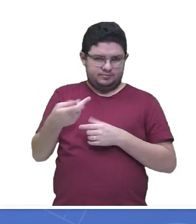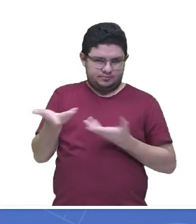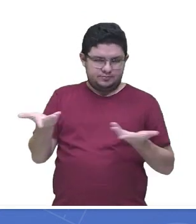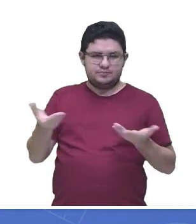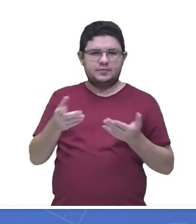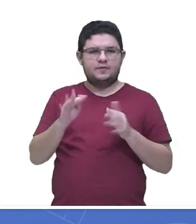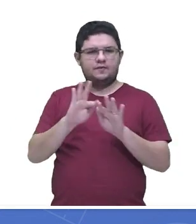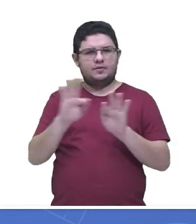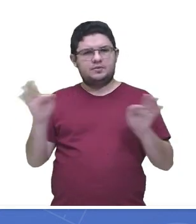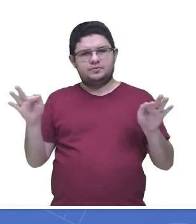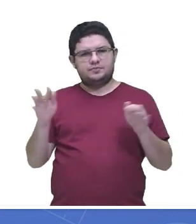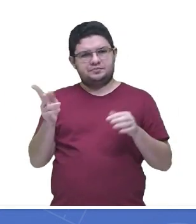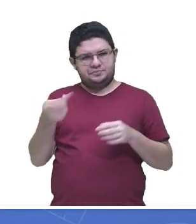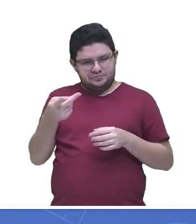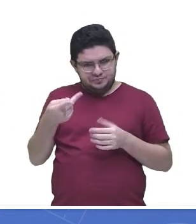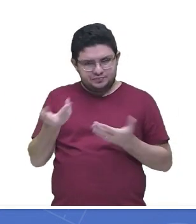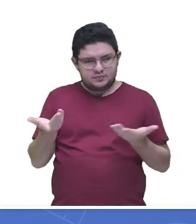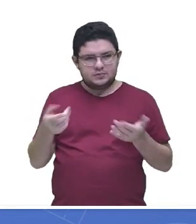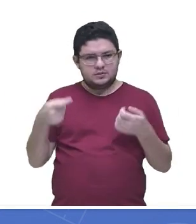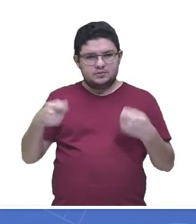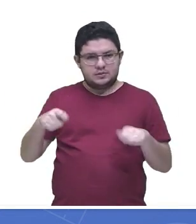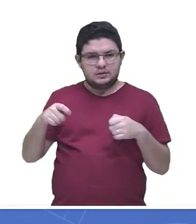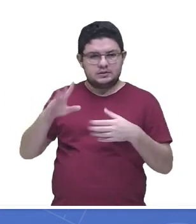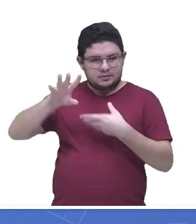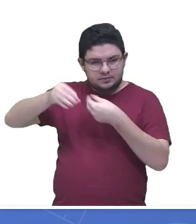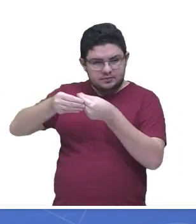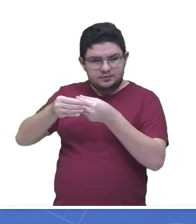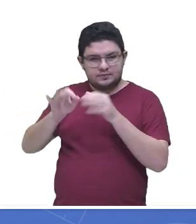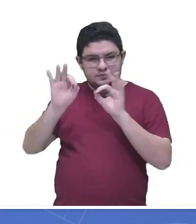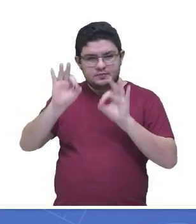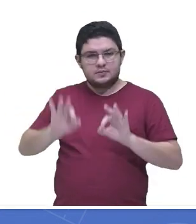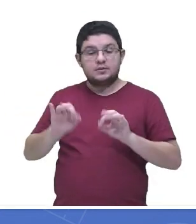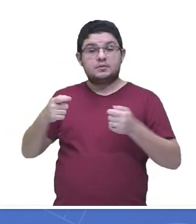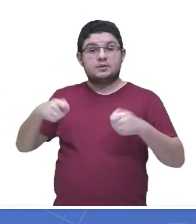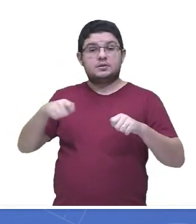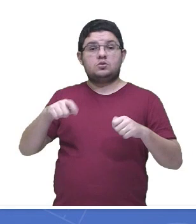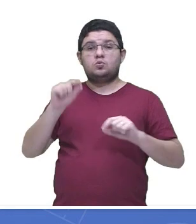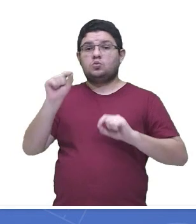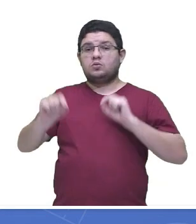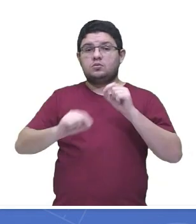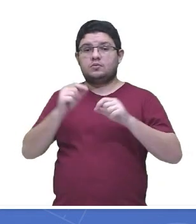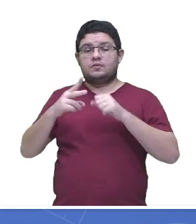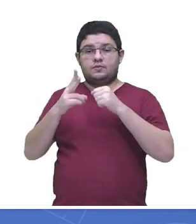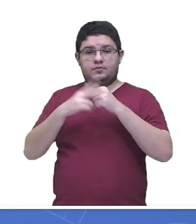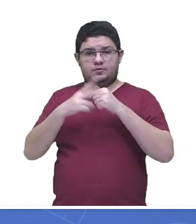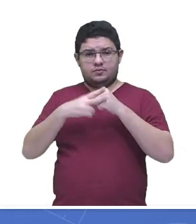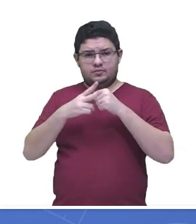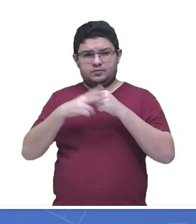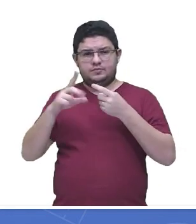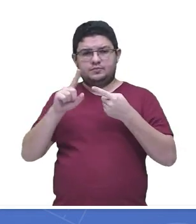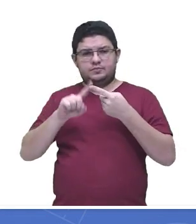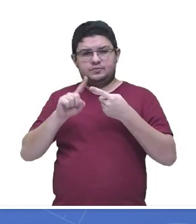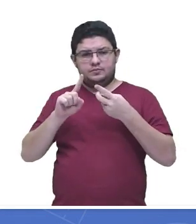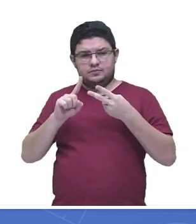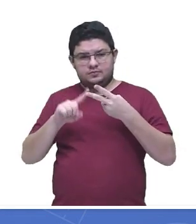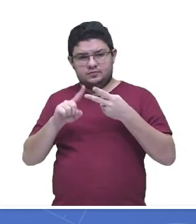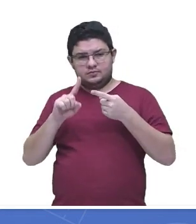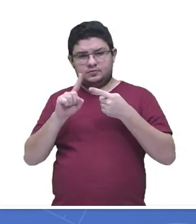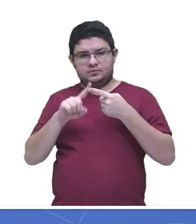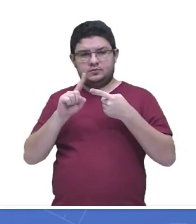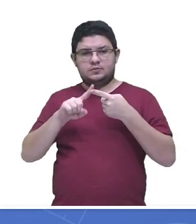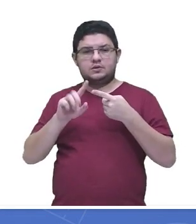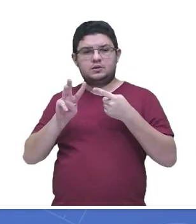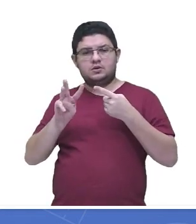Você precisa desses dois verbos. Aqui, was e were, dependendo do sujeito, e o verbo